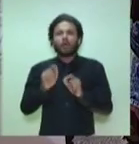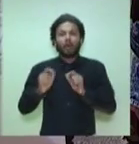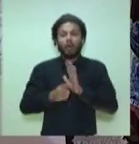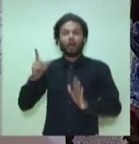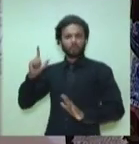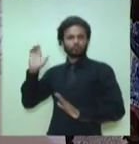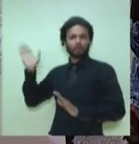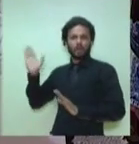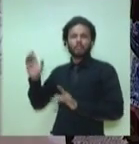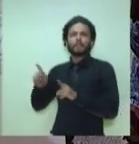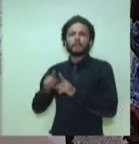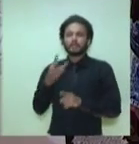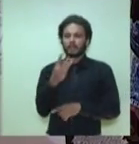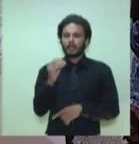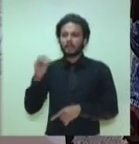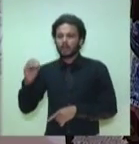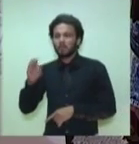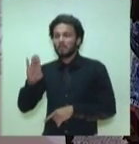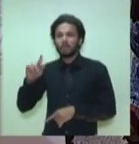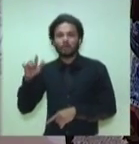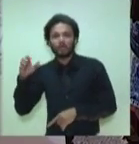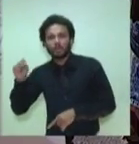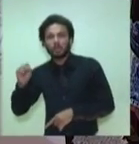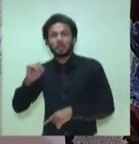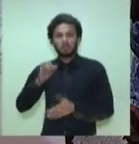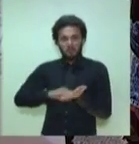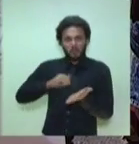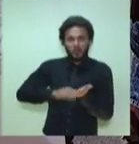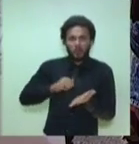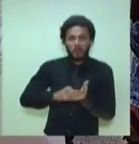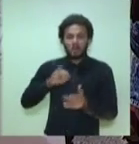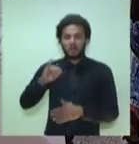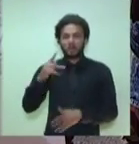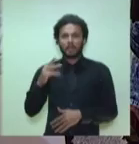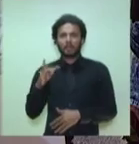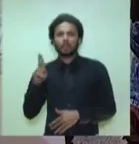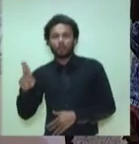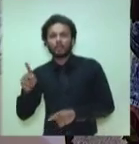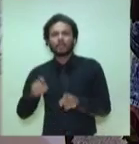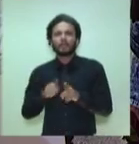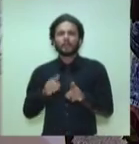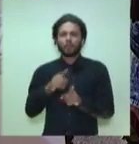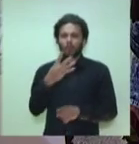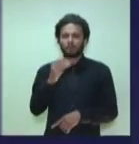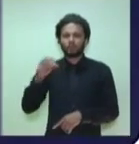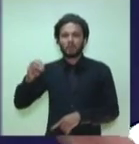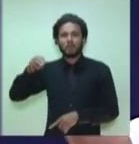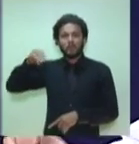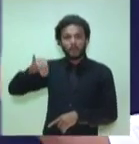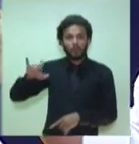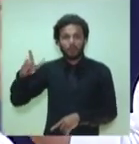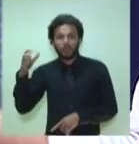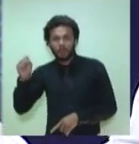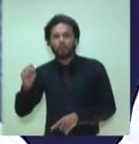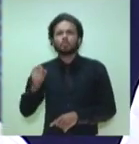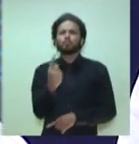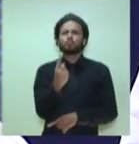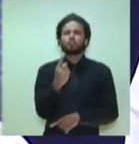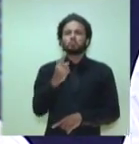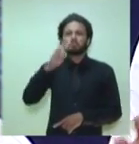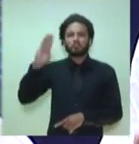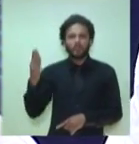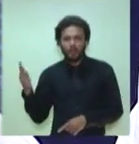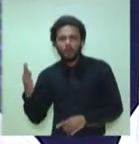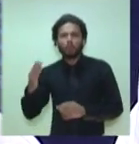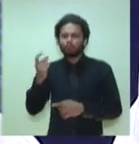anterior. 300 bilhões de reais a mais de IPTU, 400 milhões de reais a mais de ISS, 1 bilhão e 800